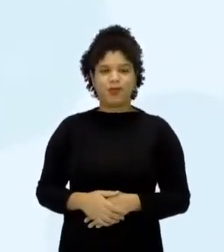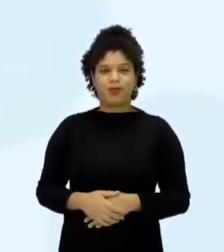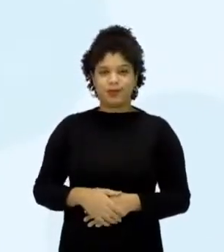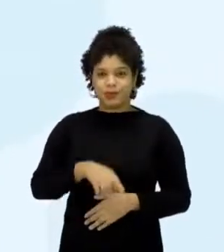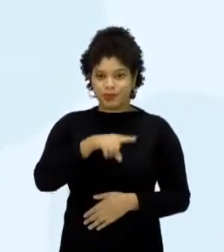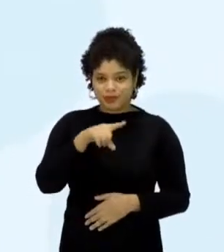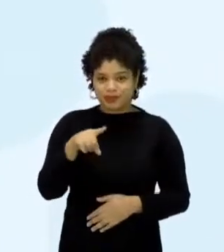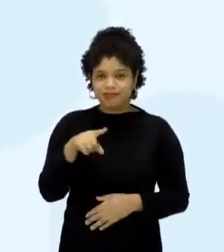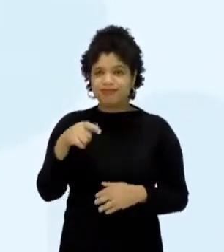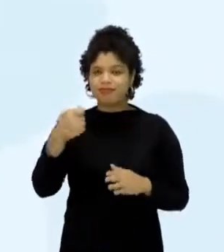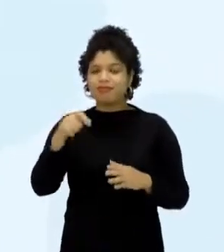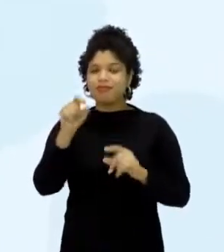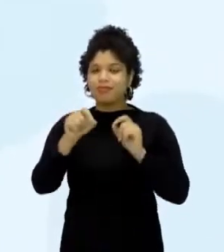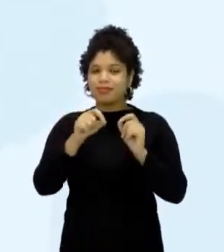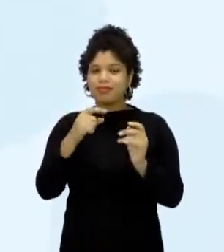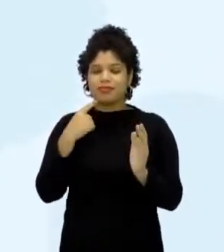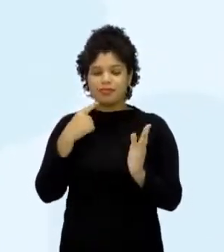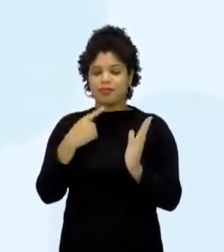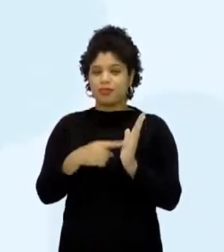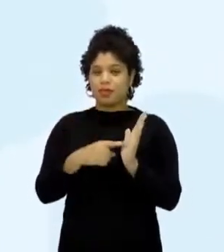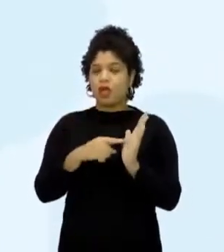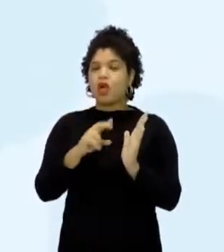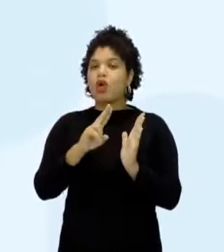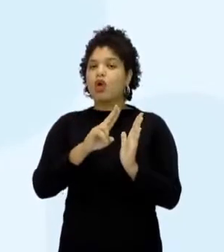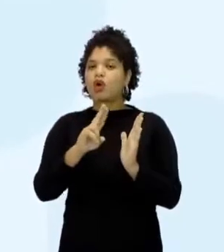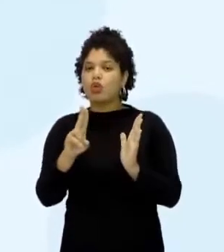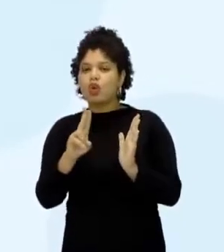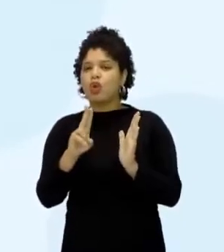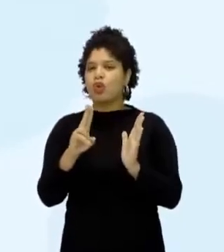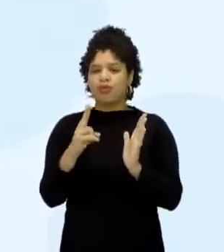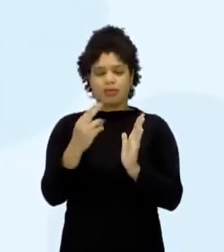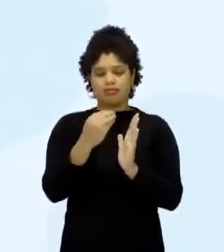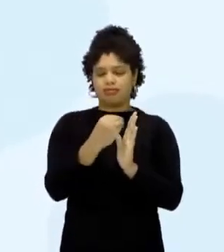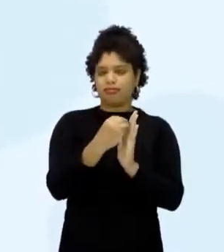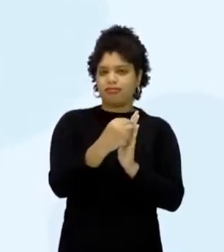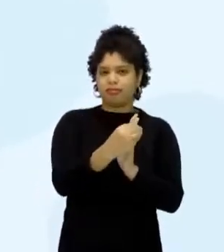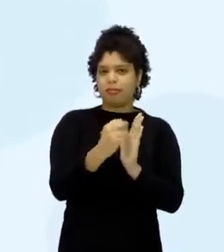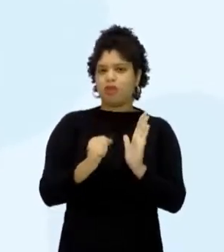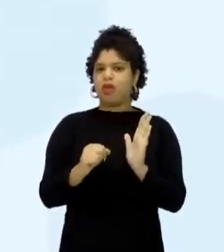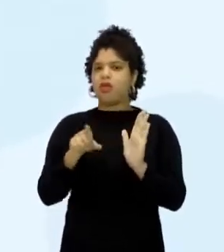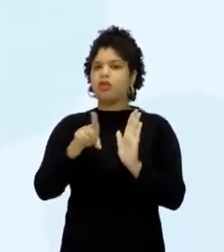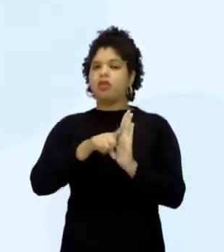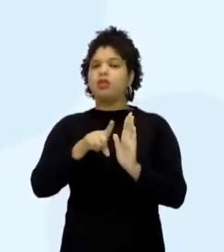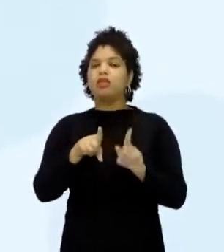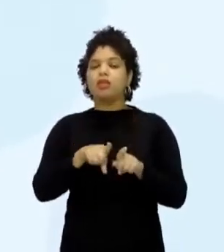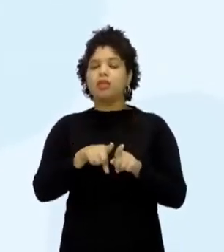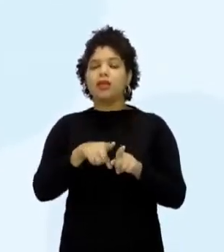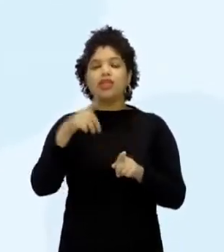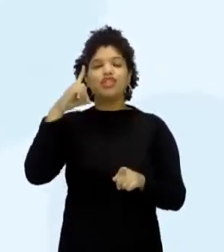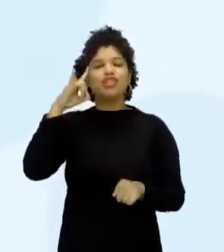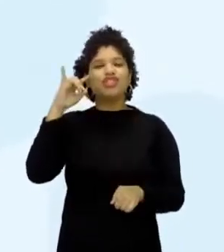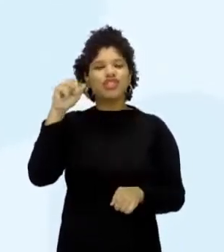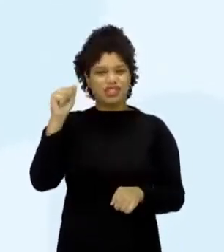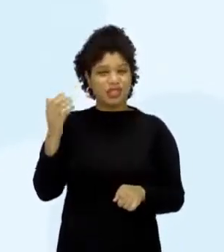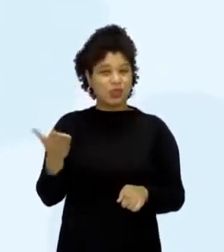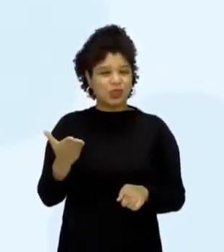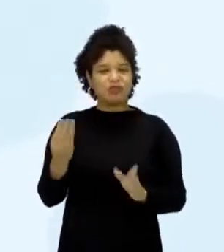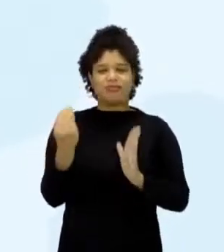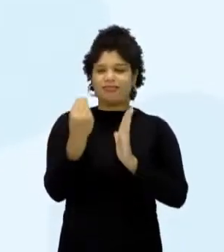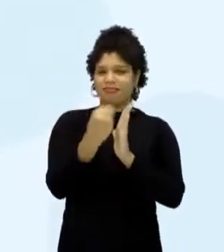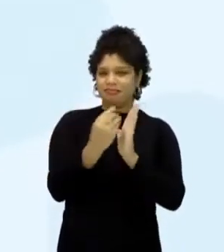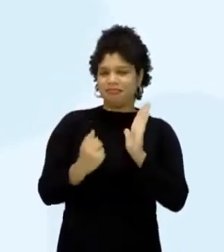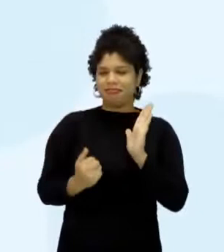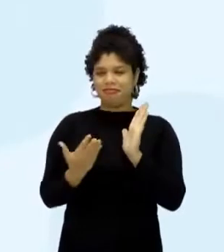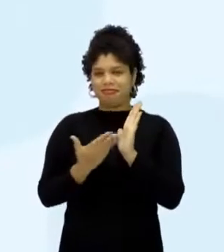para vocês acompanharem as nossas aulas, identifique com data e título, anotem também no caderno aquilo que